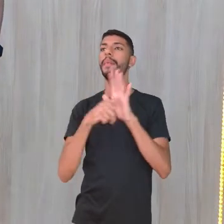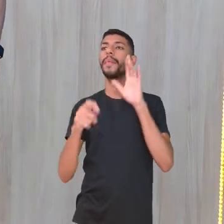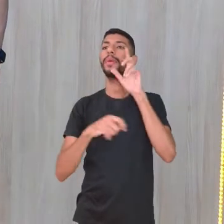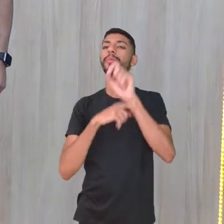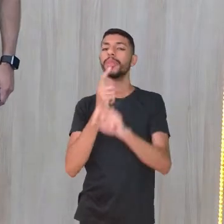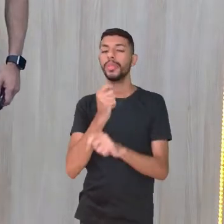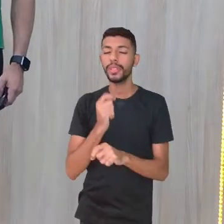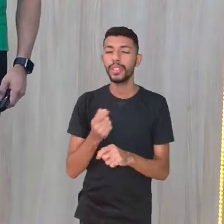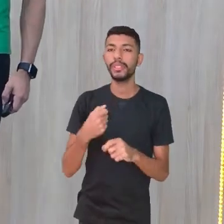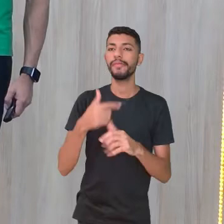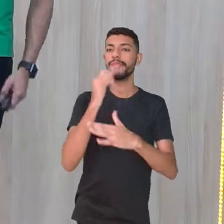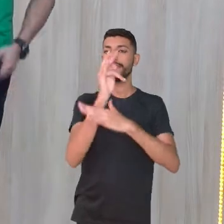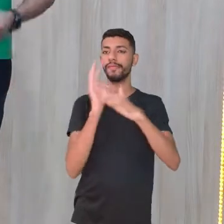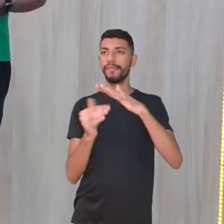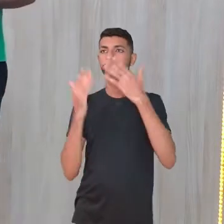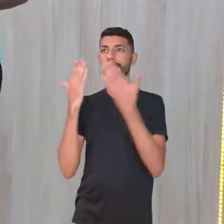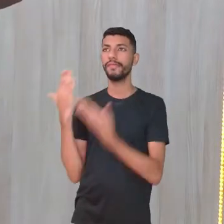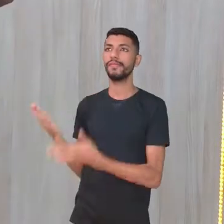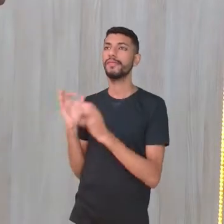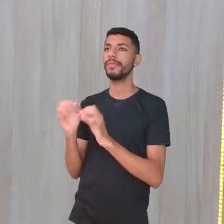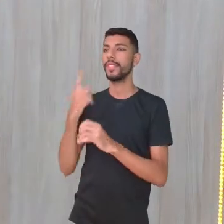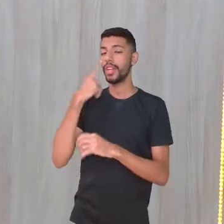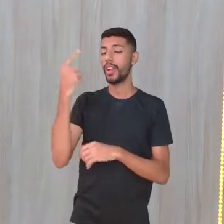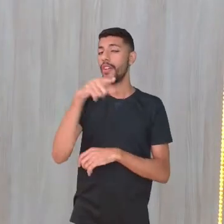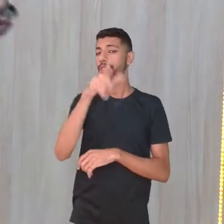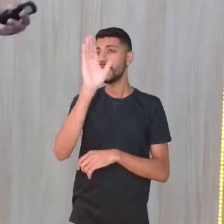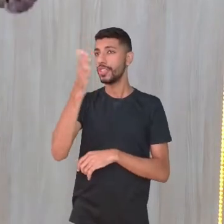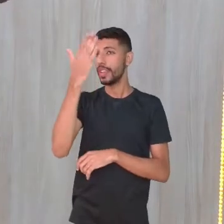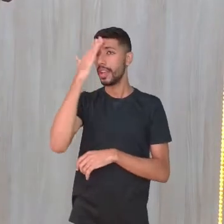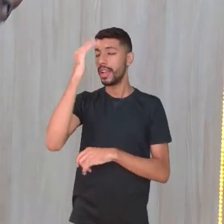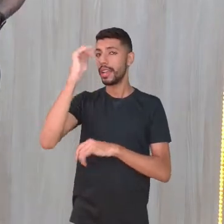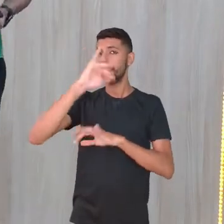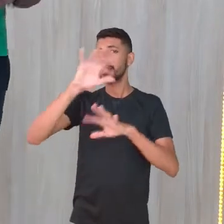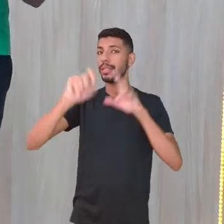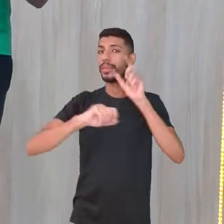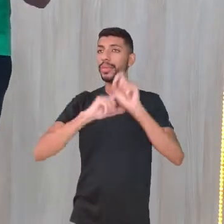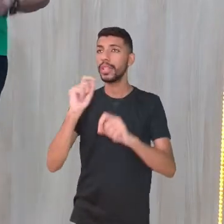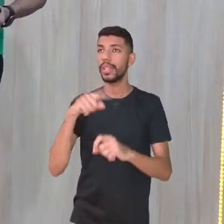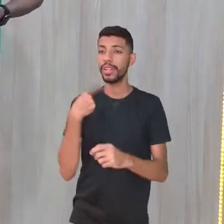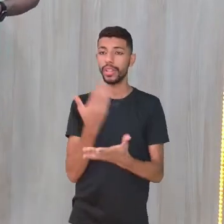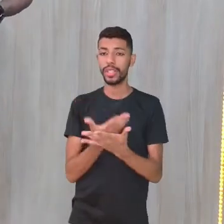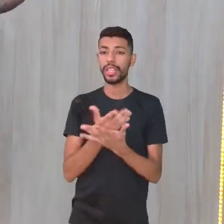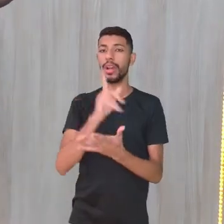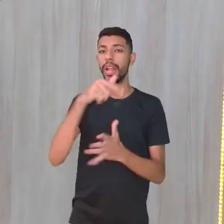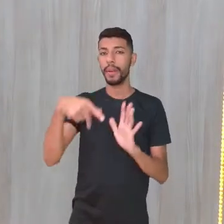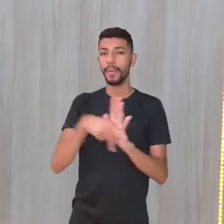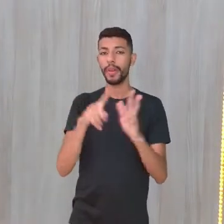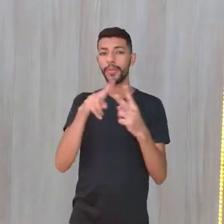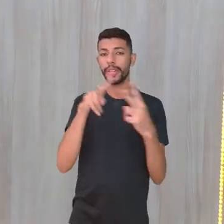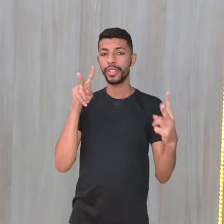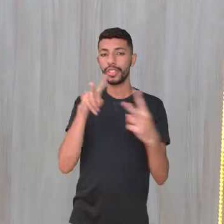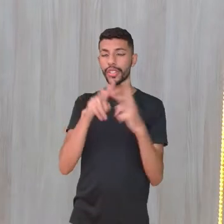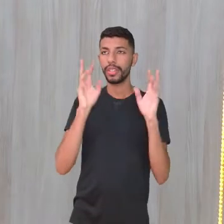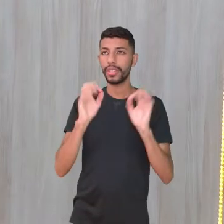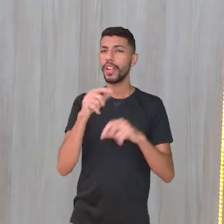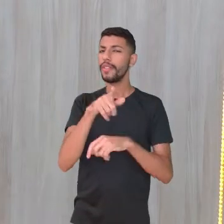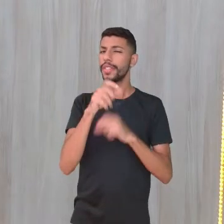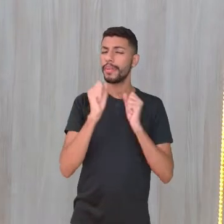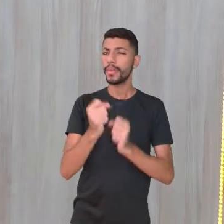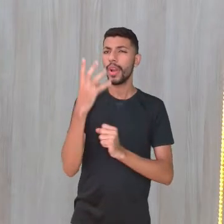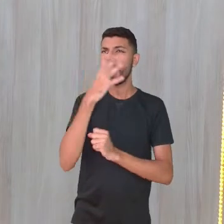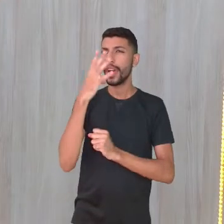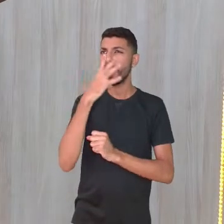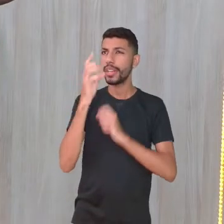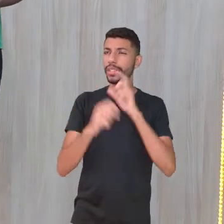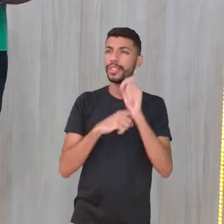essas frações, beleza? Como você sabe, a nossa aula é uma aula digital, onde você pode acompanhar e